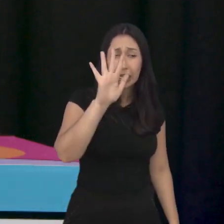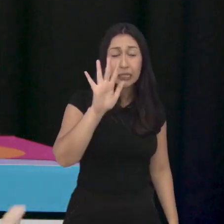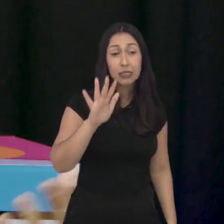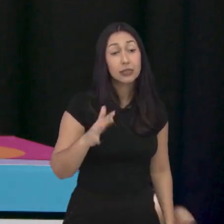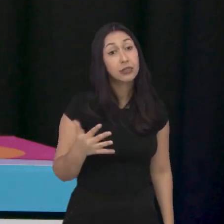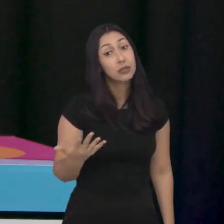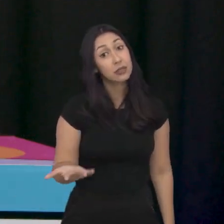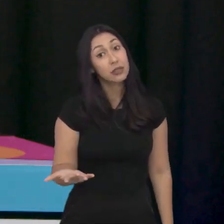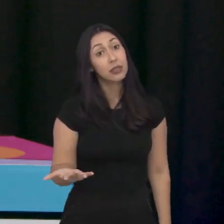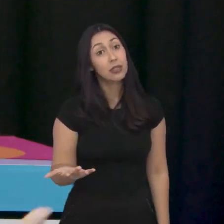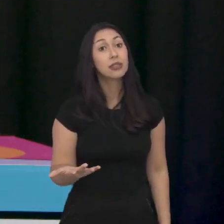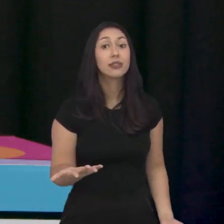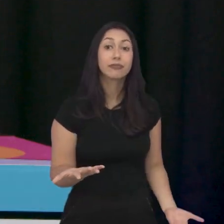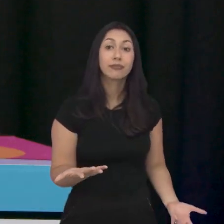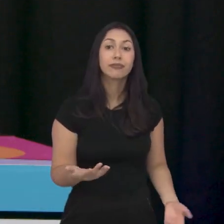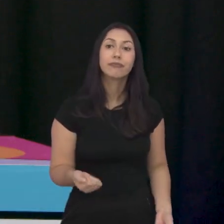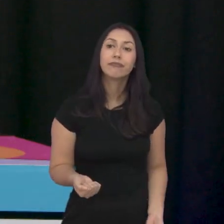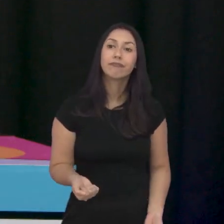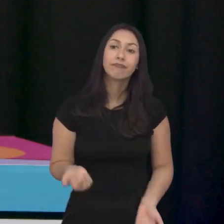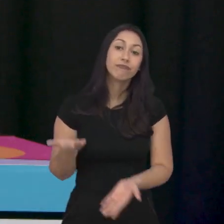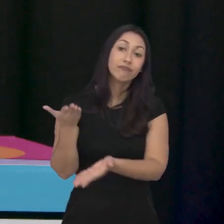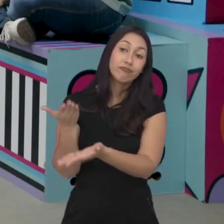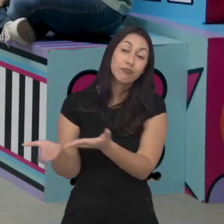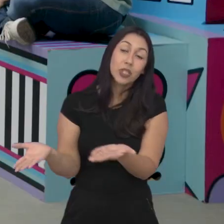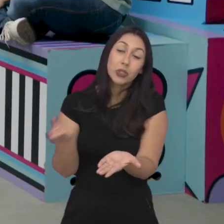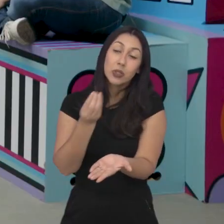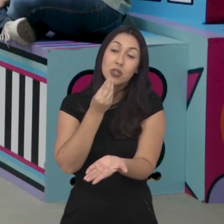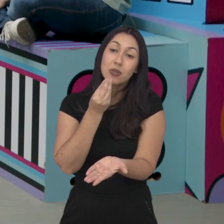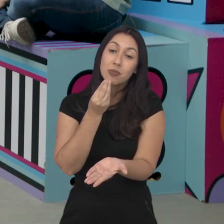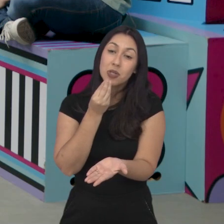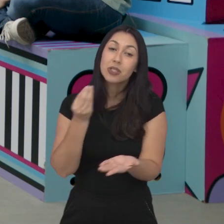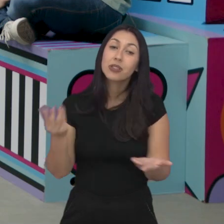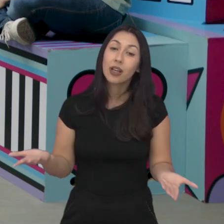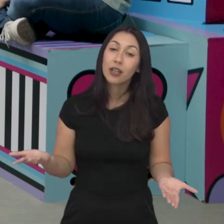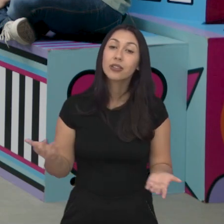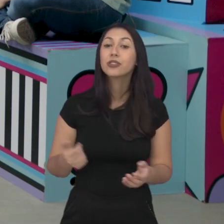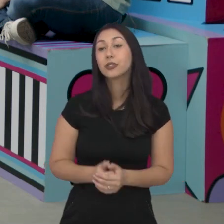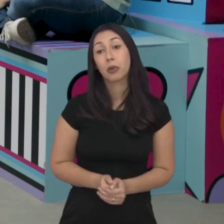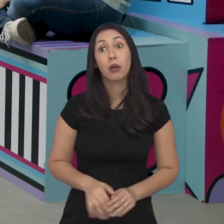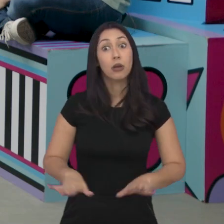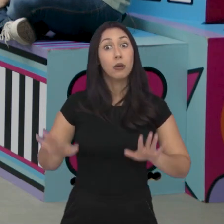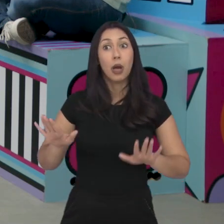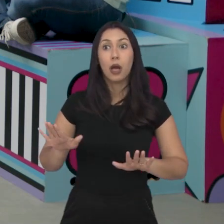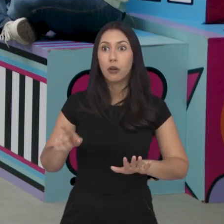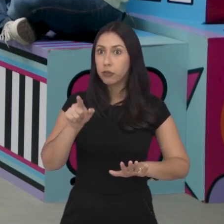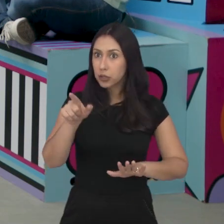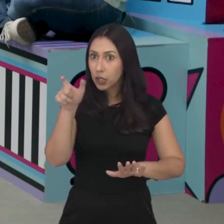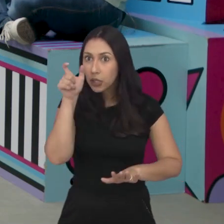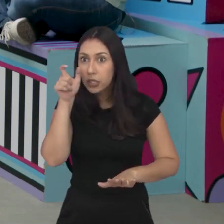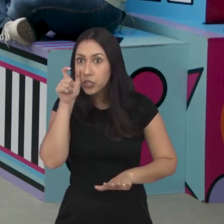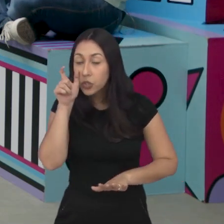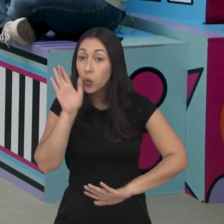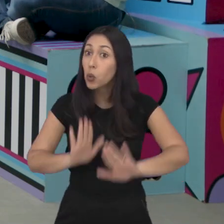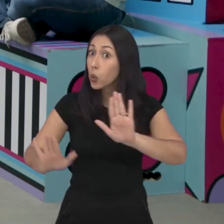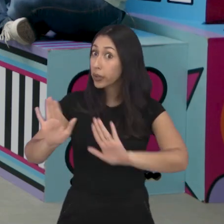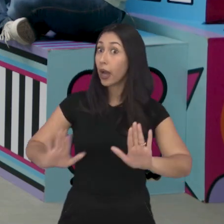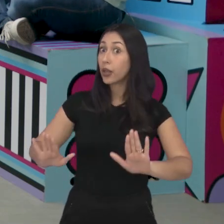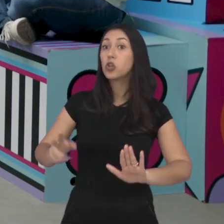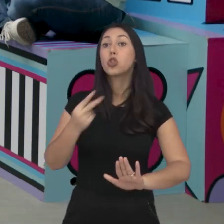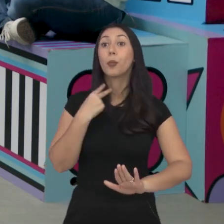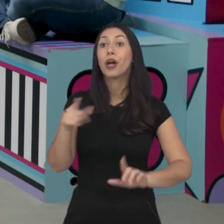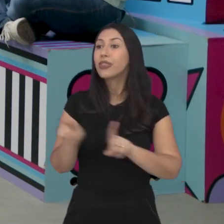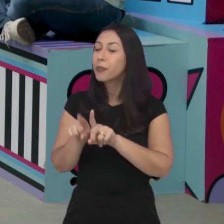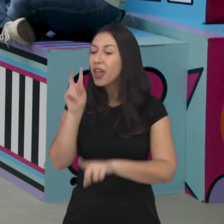caro, inacessível. E aí a gente perde ser assim, né? Pode facilitar o caminho. Pode facilitar. Mas pelo amor de Deus, você que está assistindo aí,